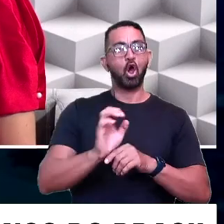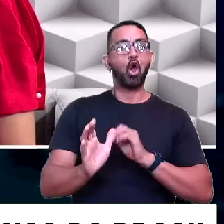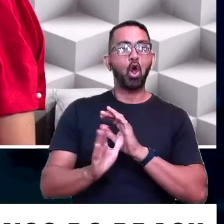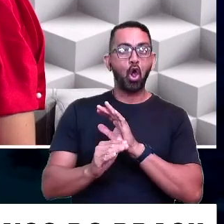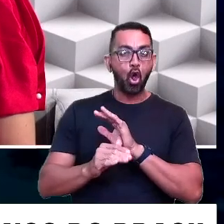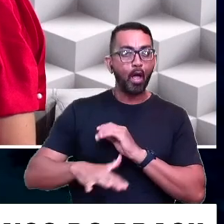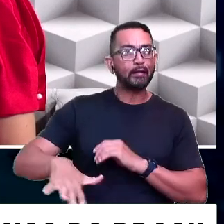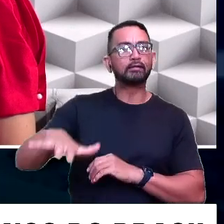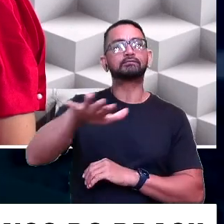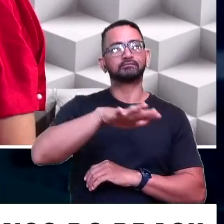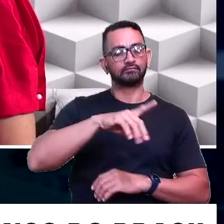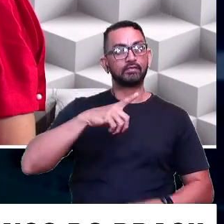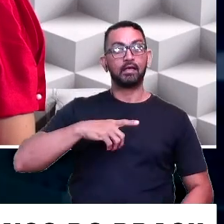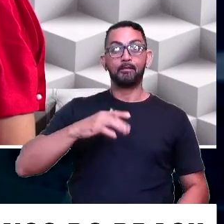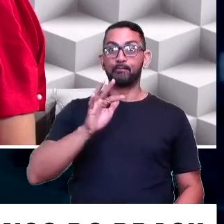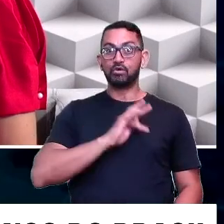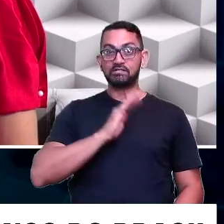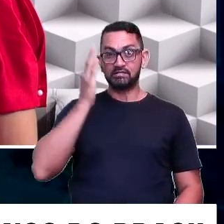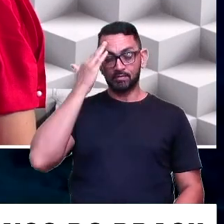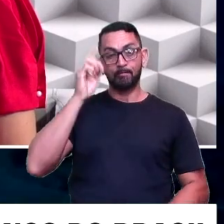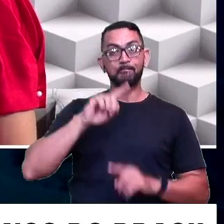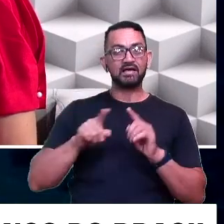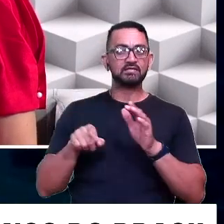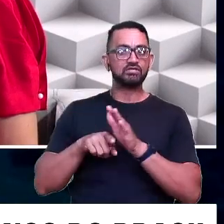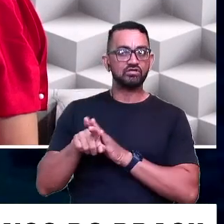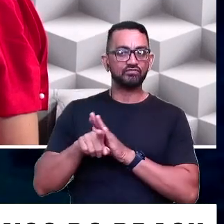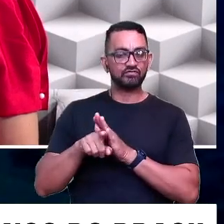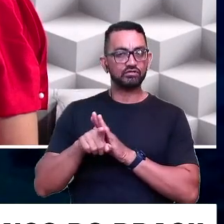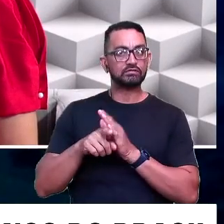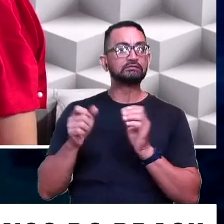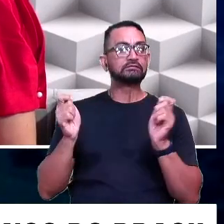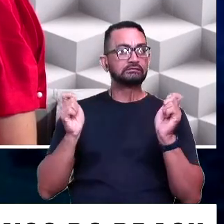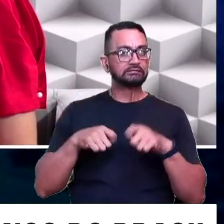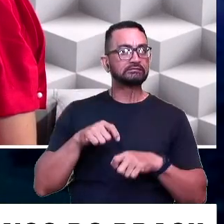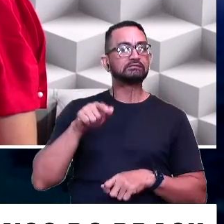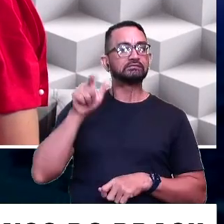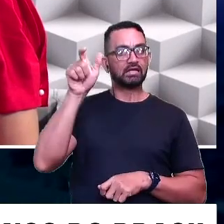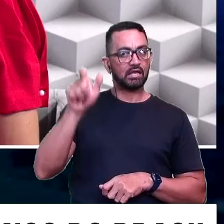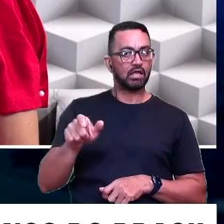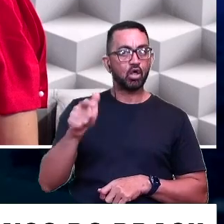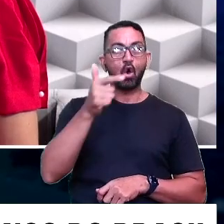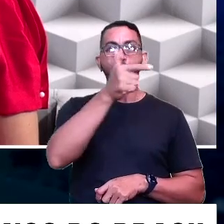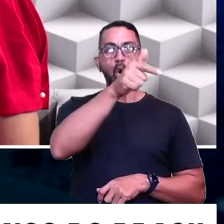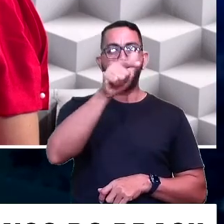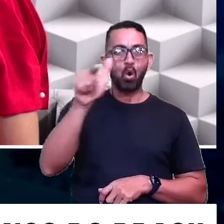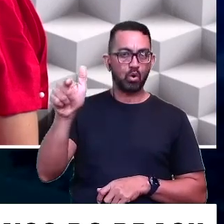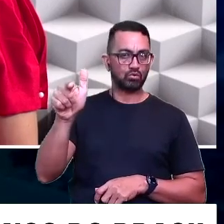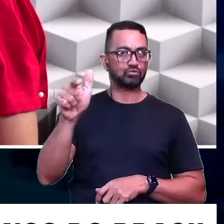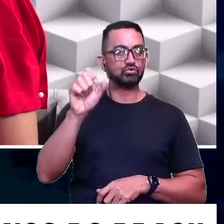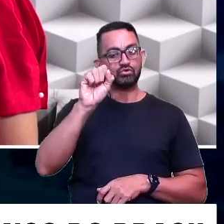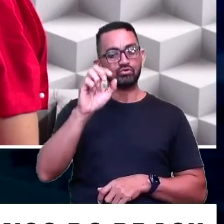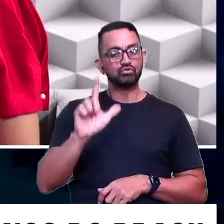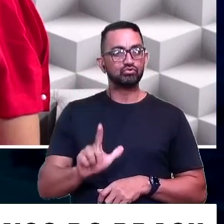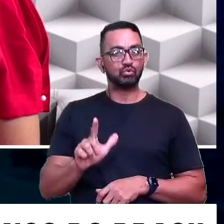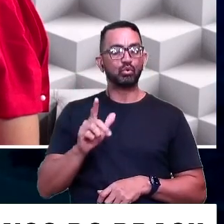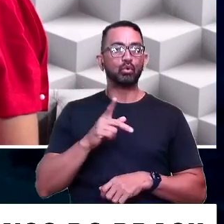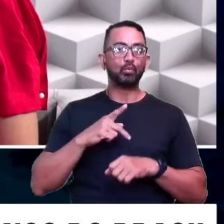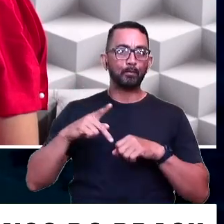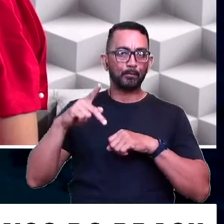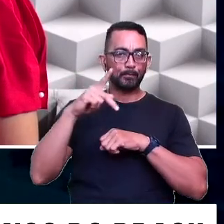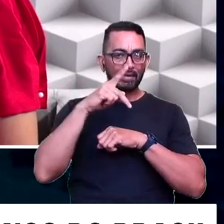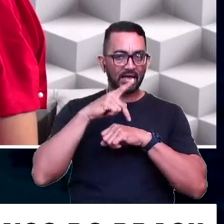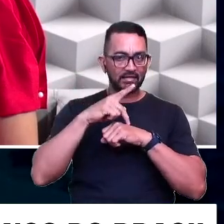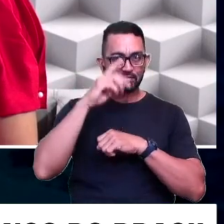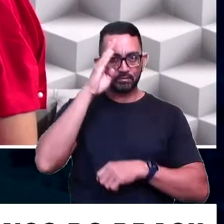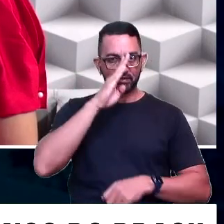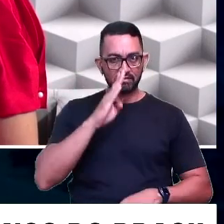até agora são 5 regiões que a polícia sabe, mas investiga, né, quem sabe a possibilidade até em outras regiões ali para o sul e sudeste do